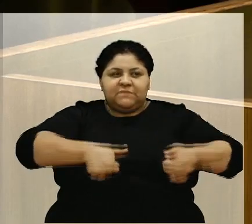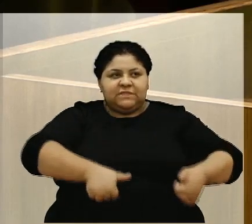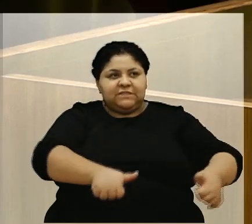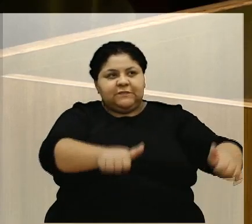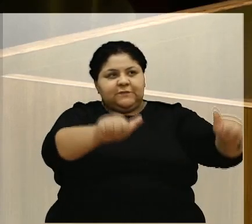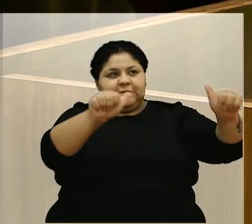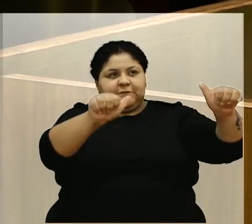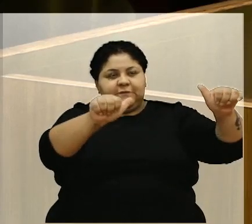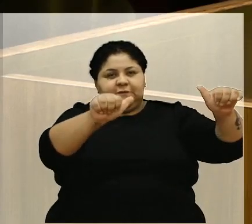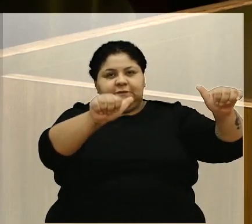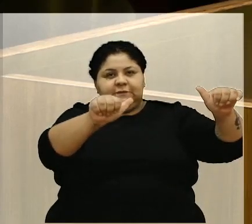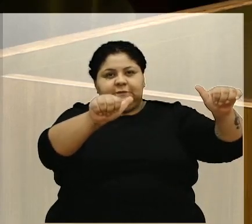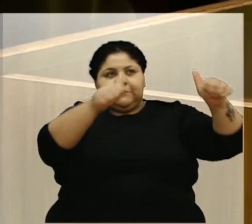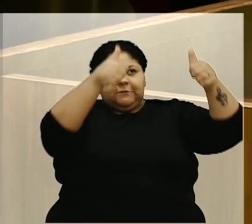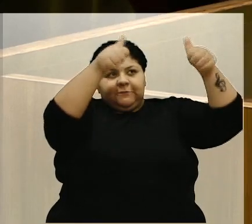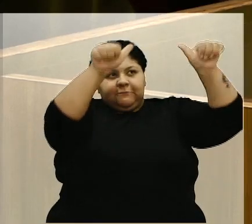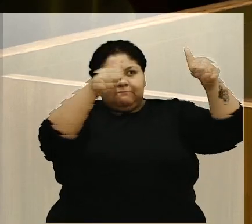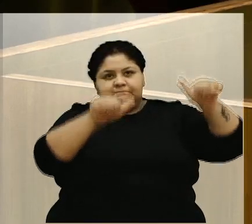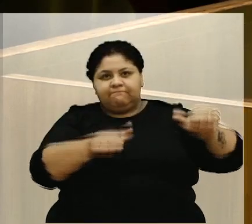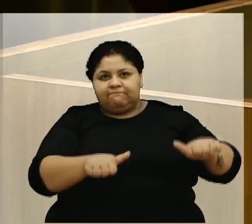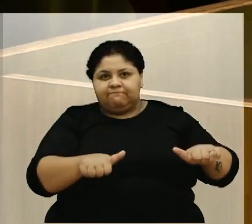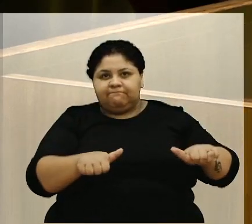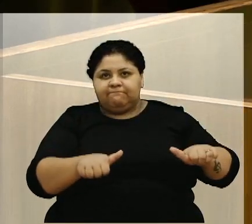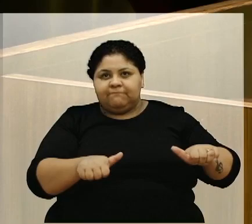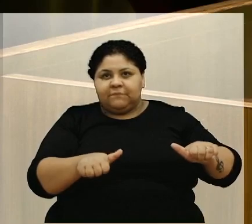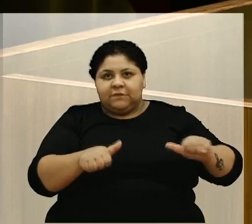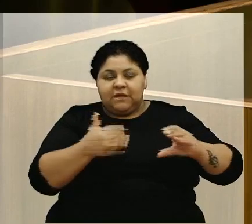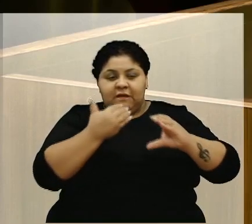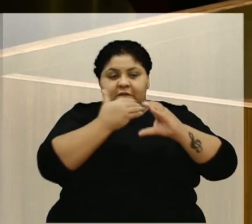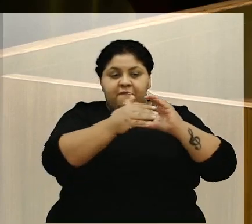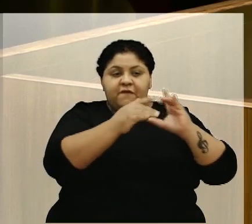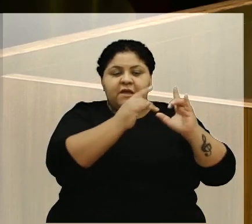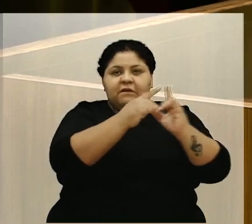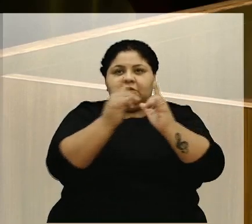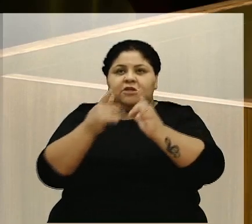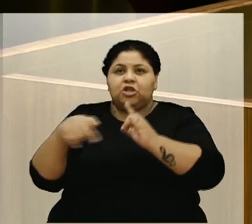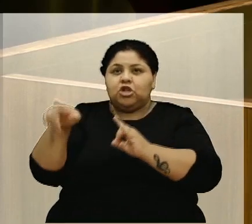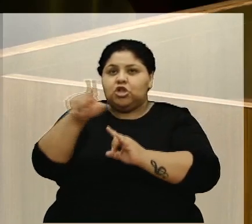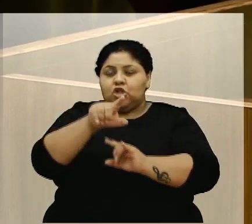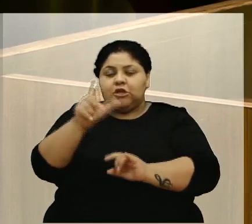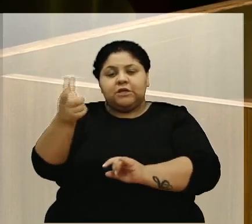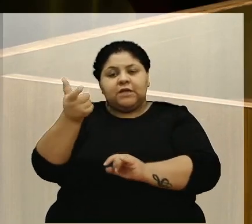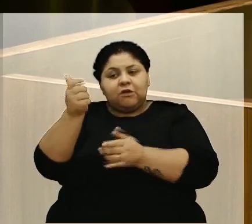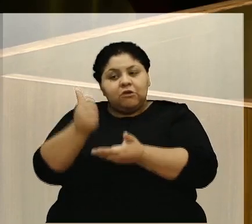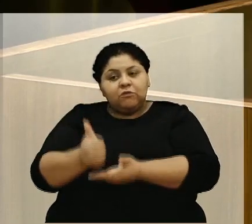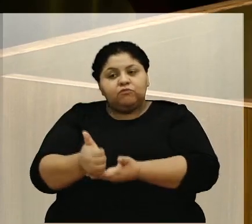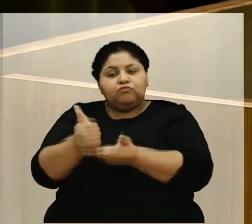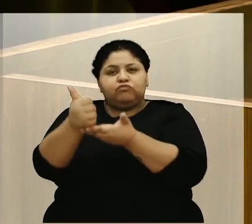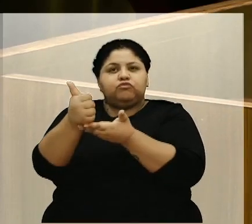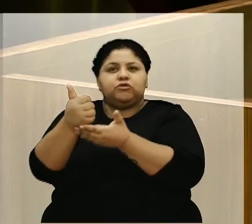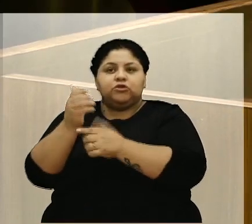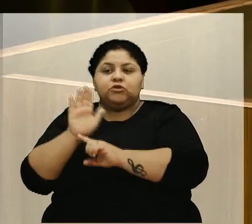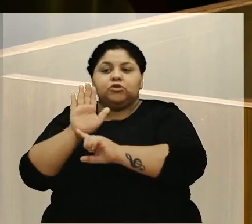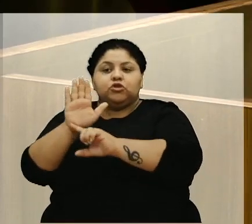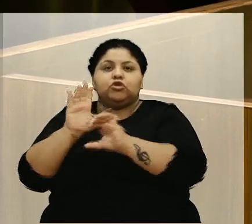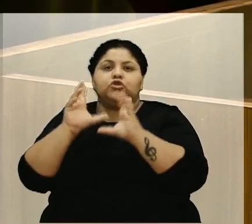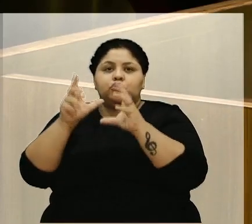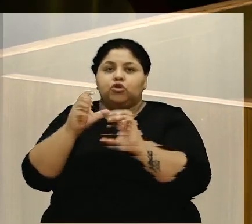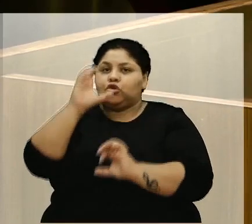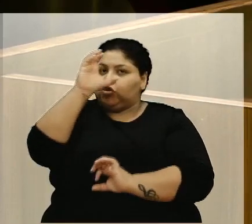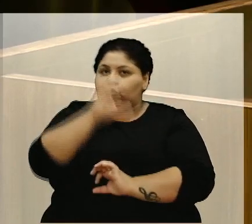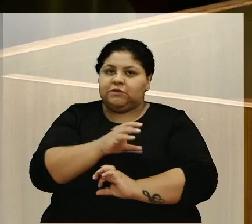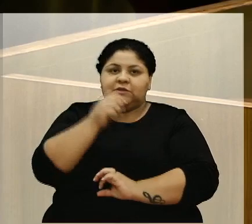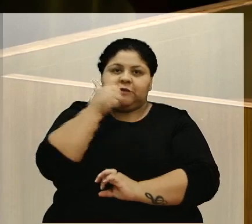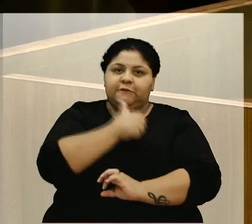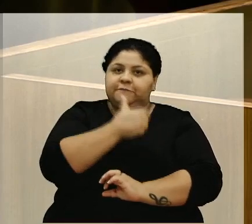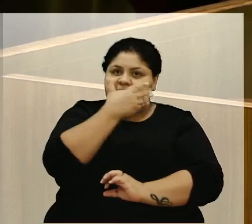para as diversas entidades, mas nós queremos contar com a colaboração, com a ajuda de todo cidadão, de toda